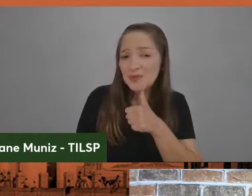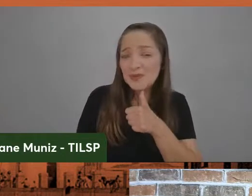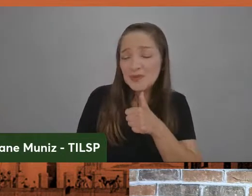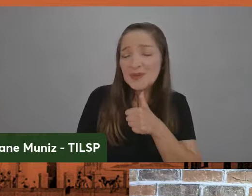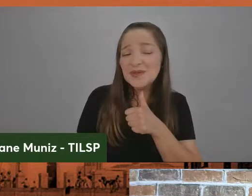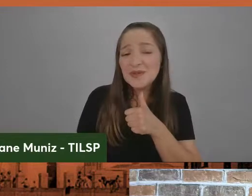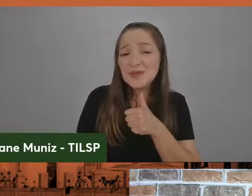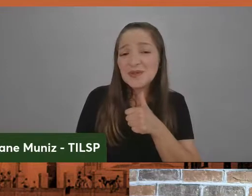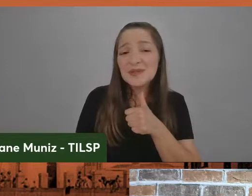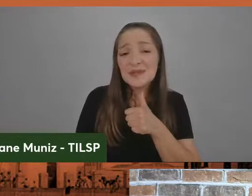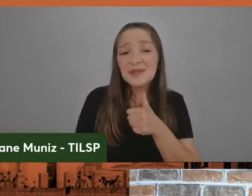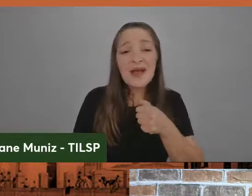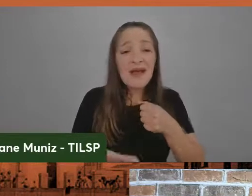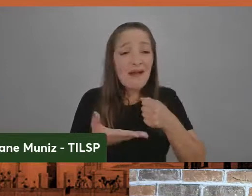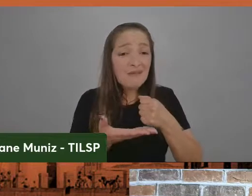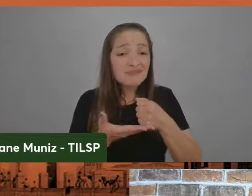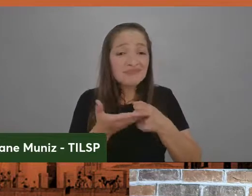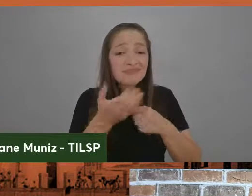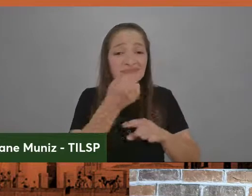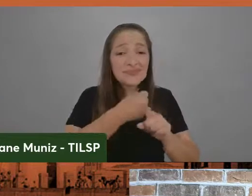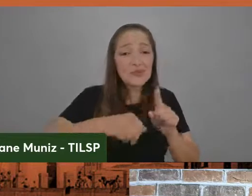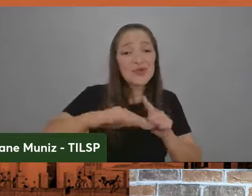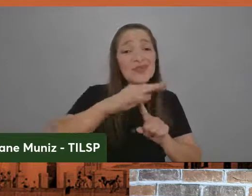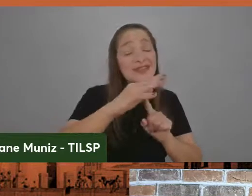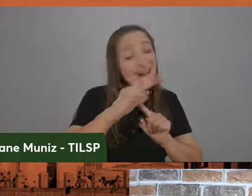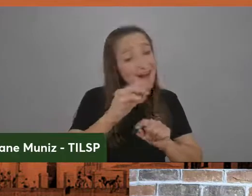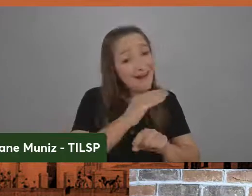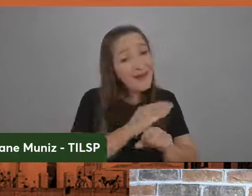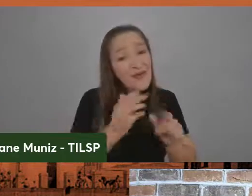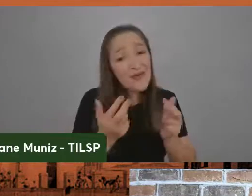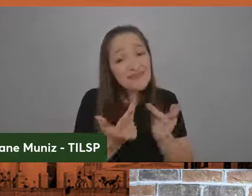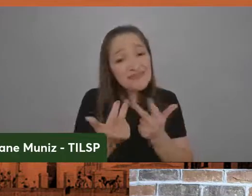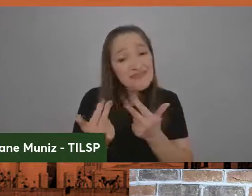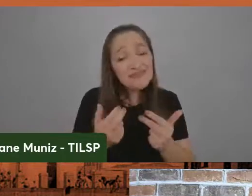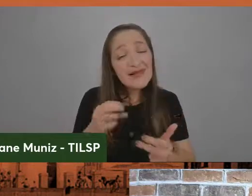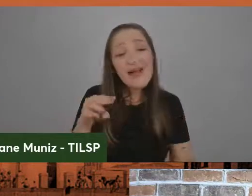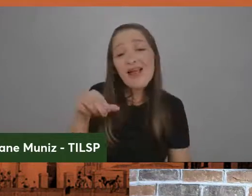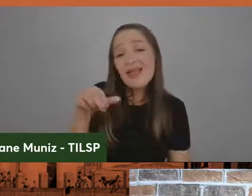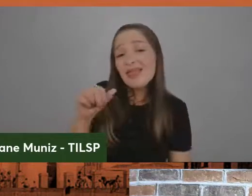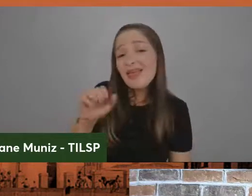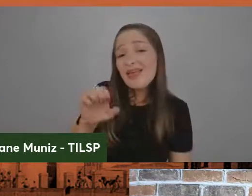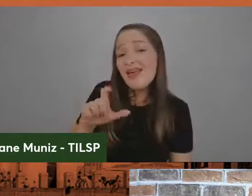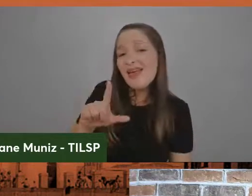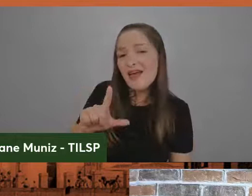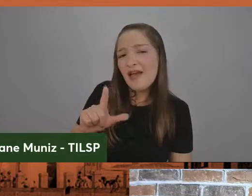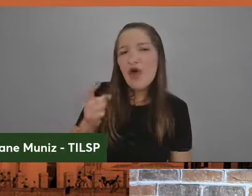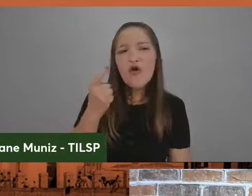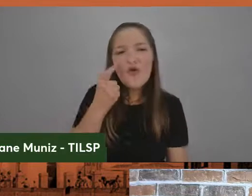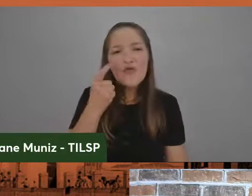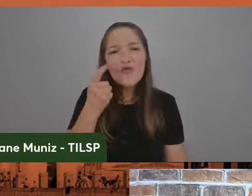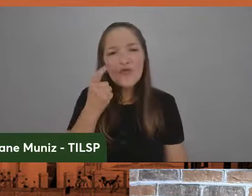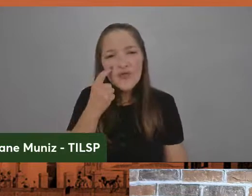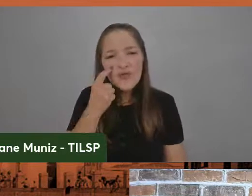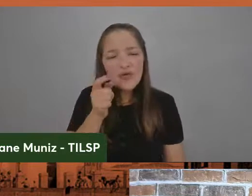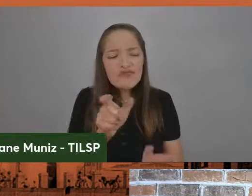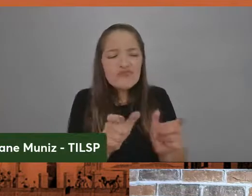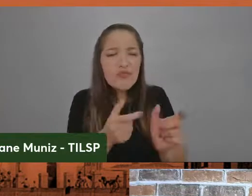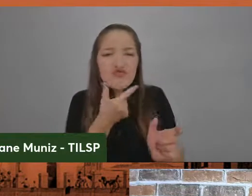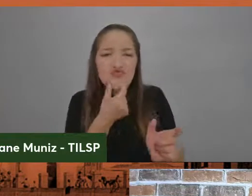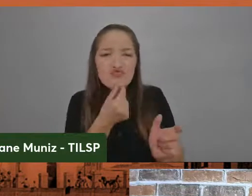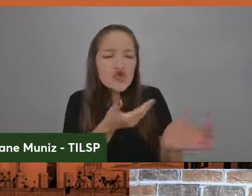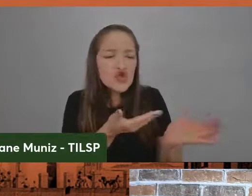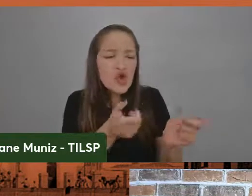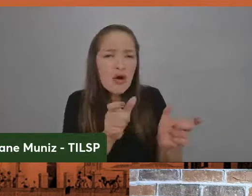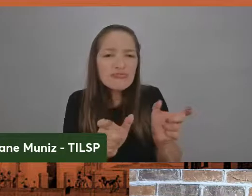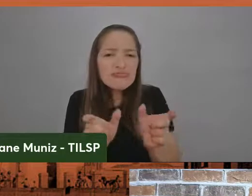dizer, classe social do Nael, que pessoas, garotos e garotos que viveram esse